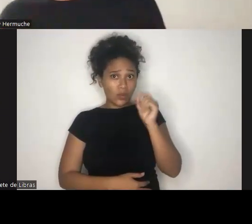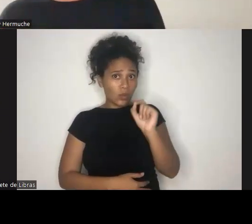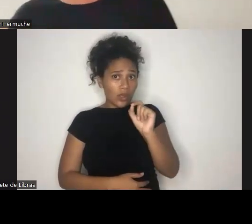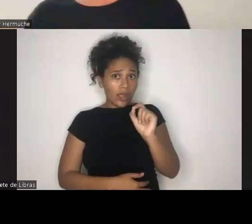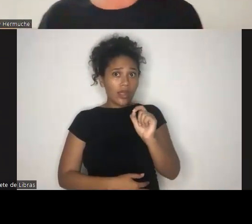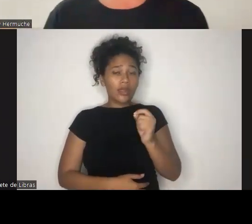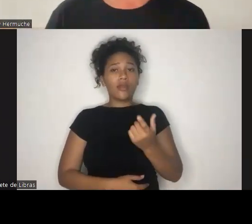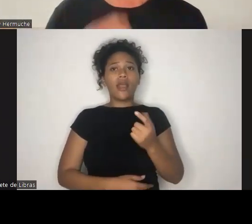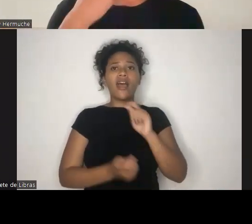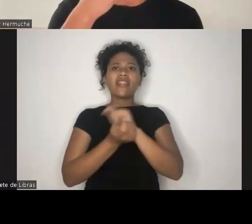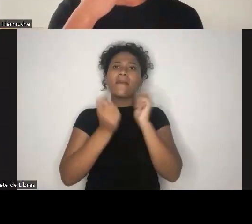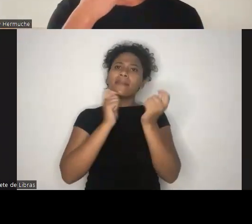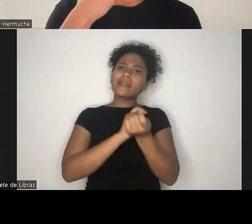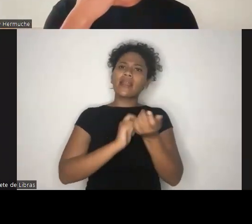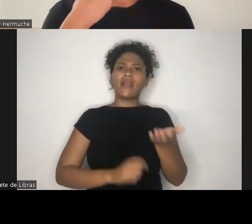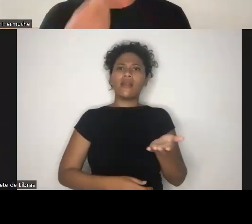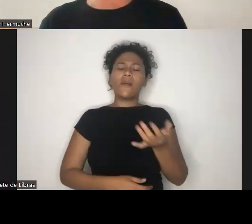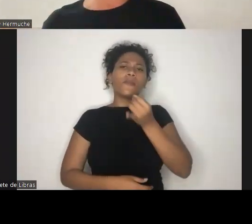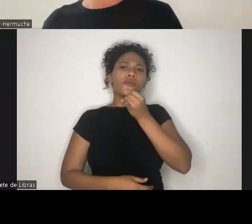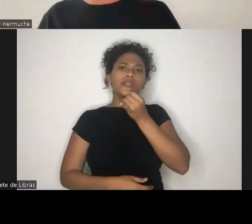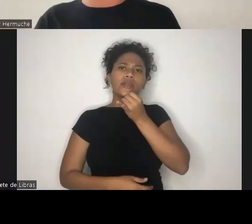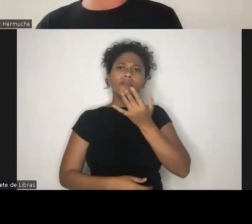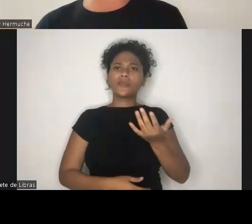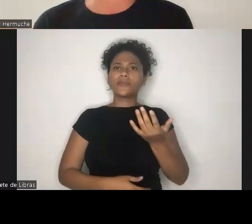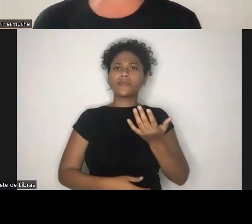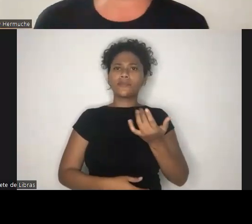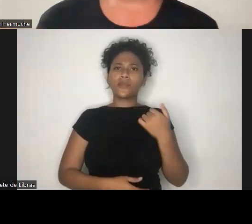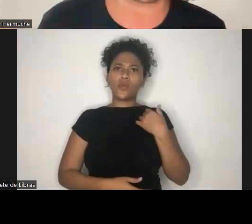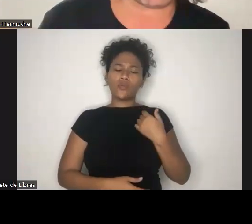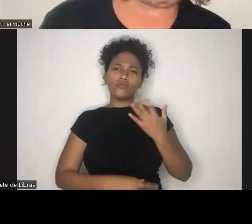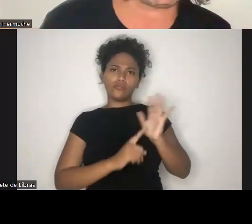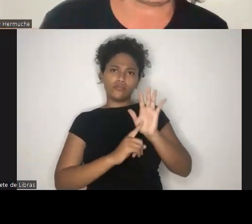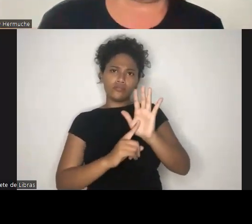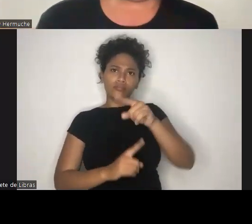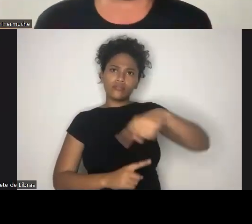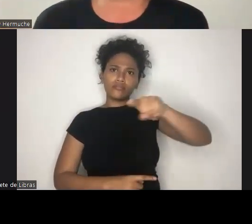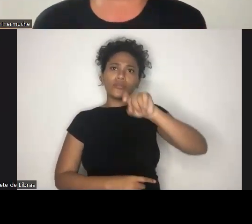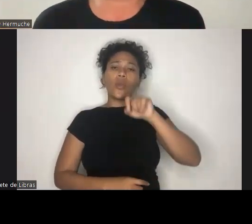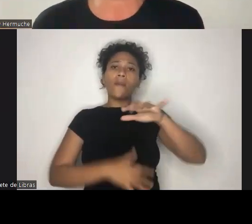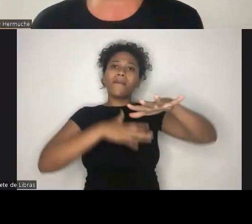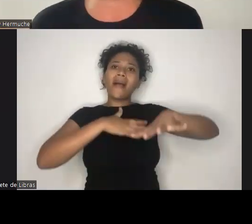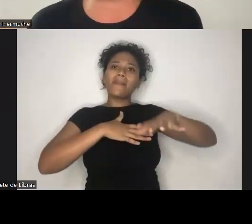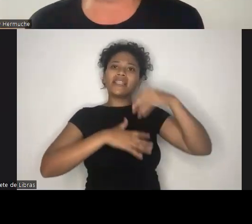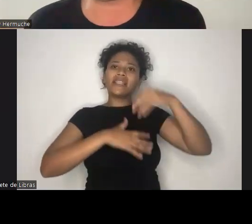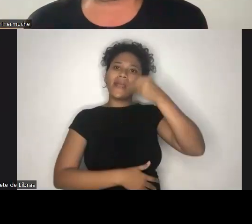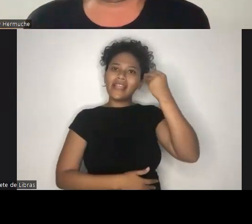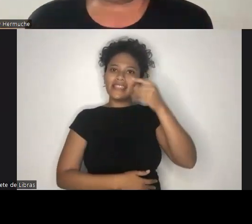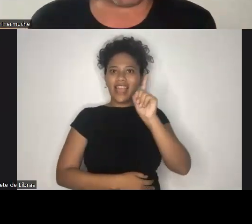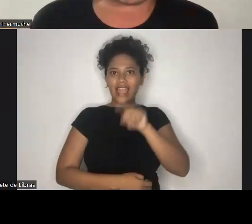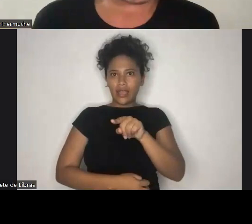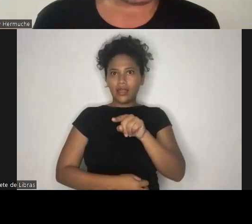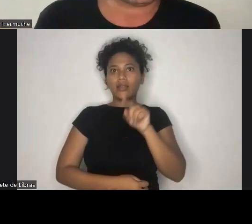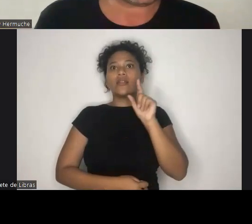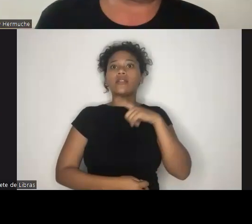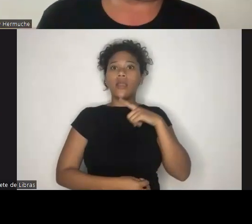adaptar isso por exemplo no caso aqui eu trouxe para vocês verem por exemplo um de experiência de um evento uma